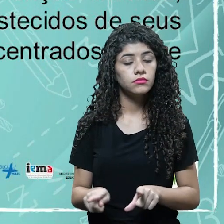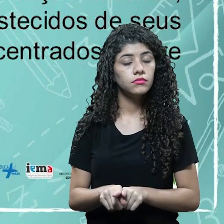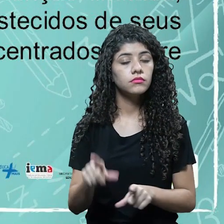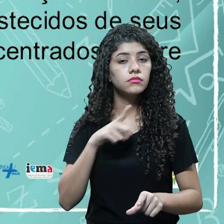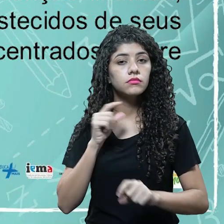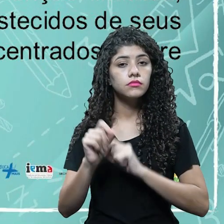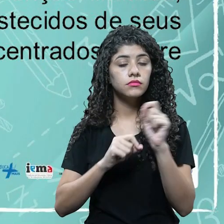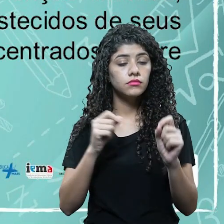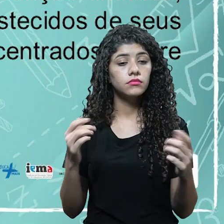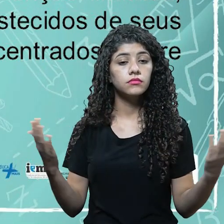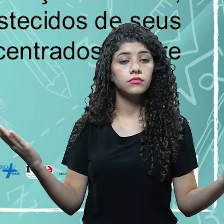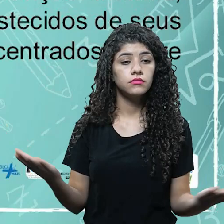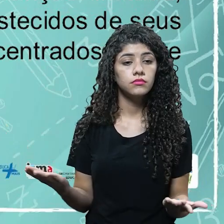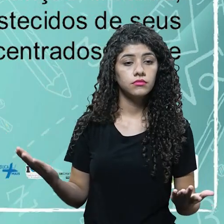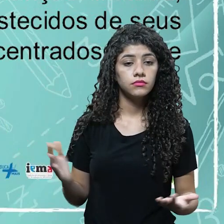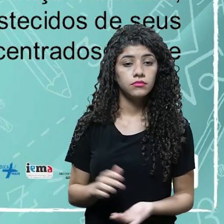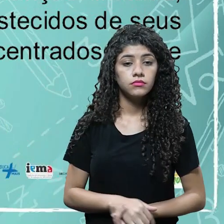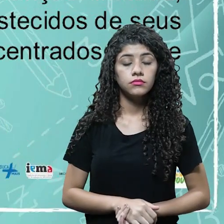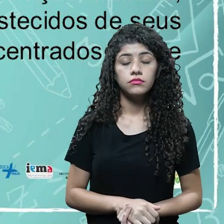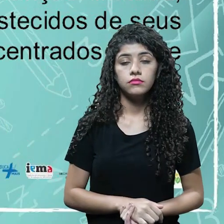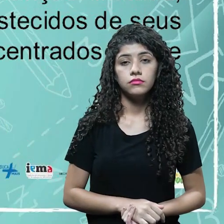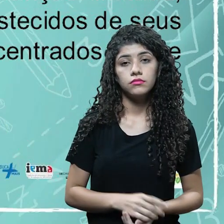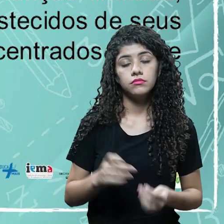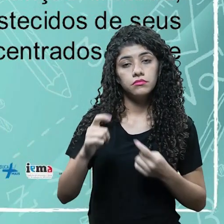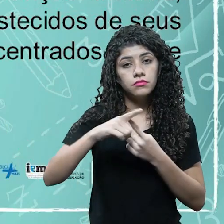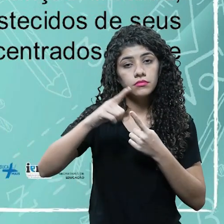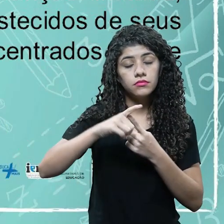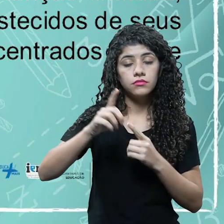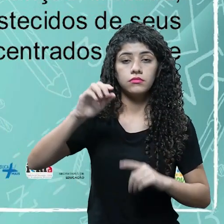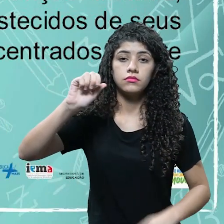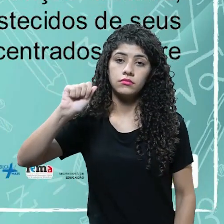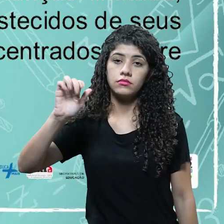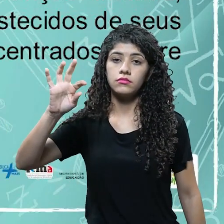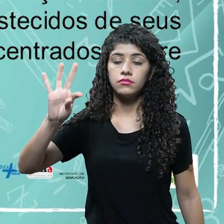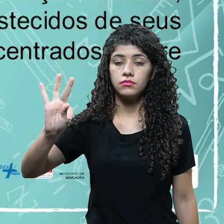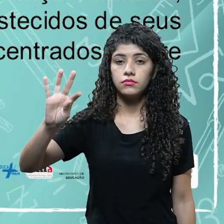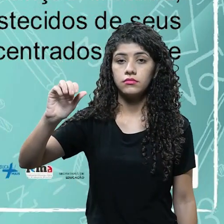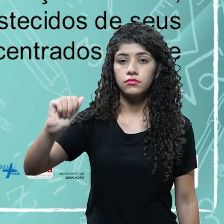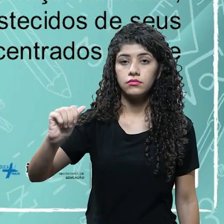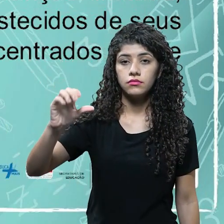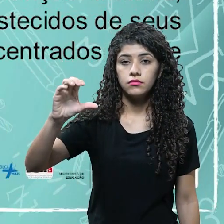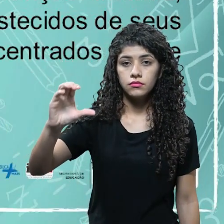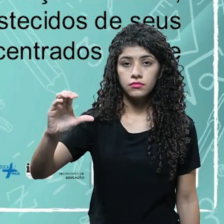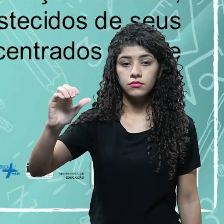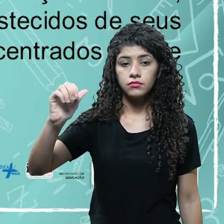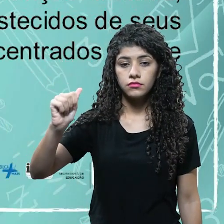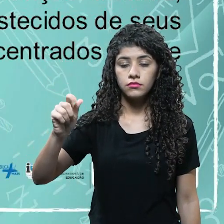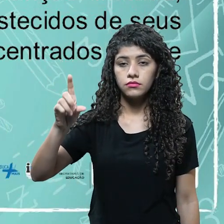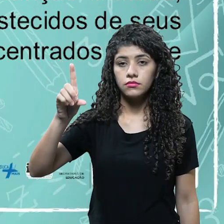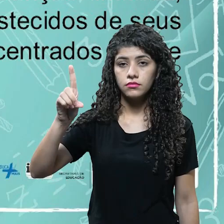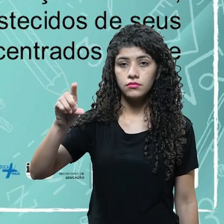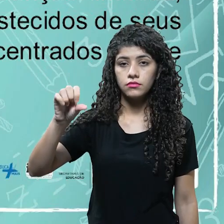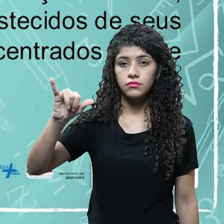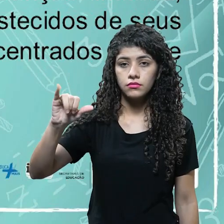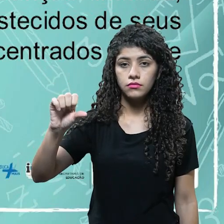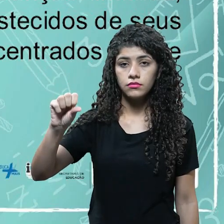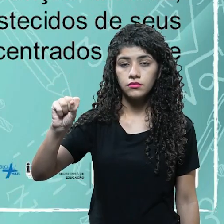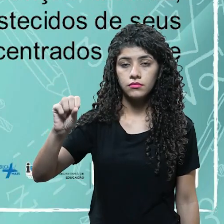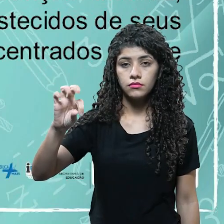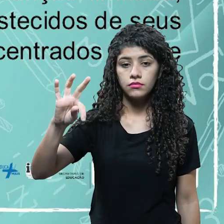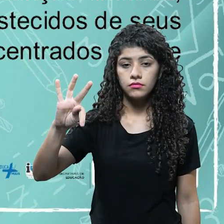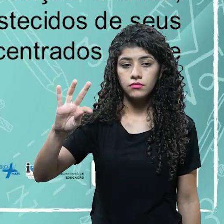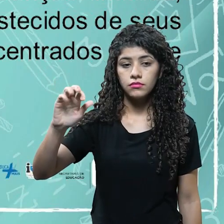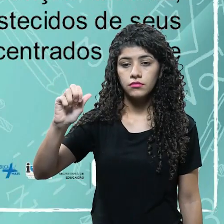mais um tipo, tá, pessoal, da função limitada, perdão, do comércio atacadista, que é o quê? Que é o drop